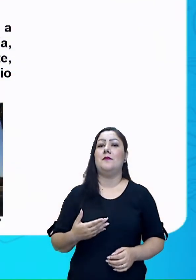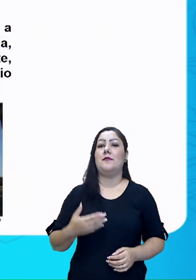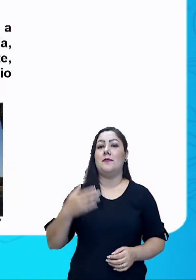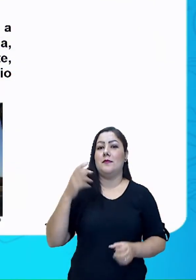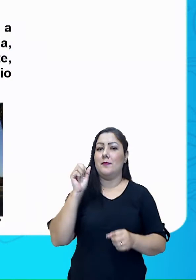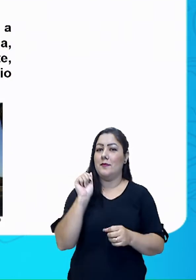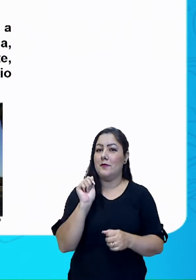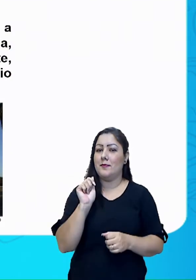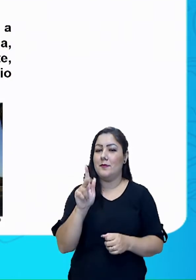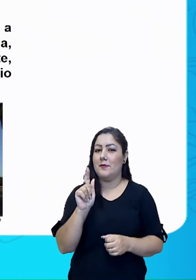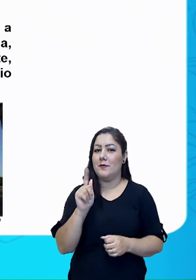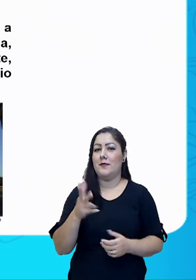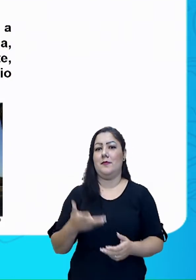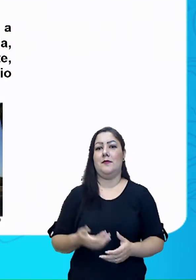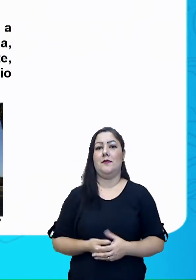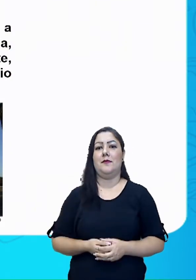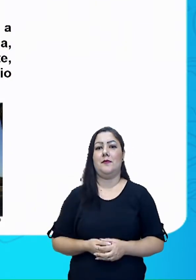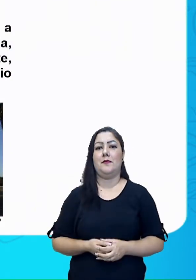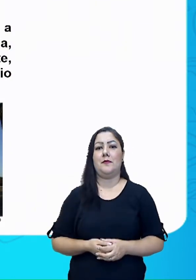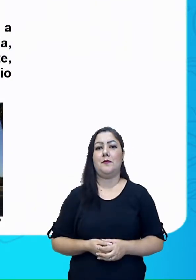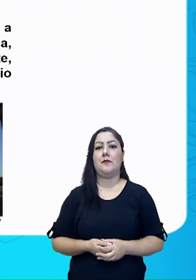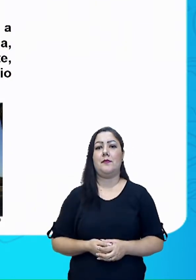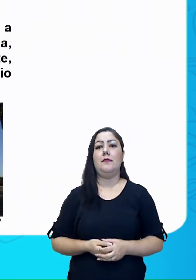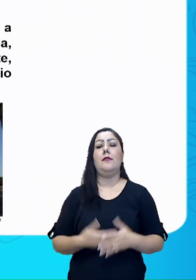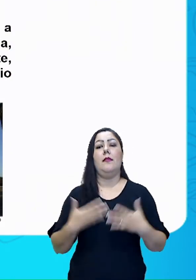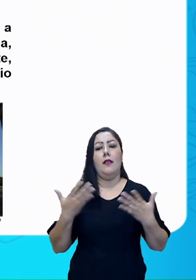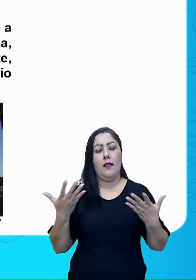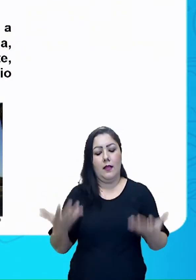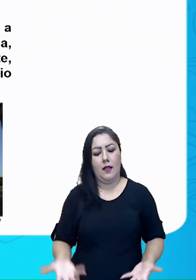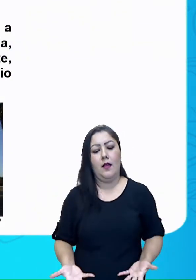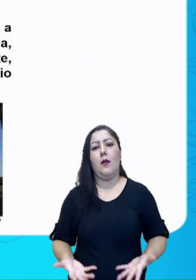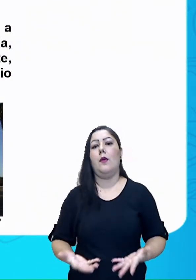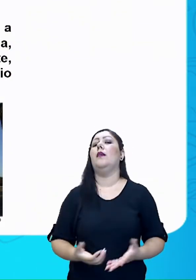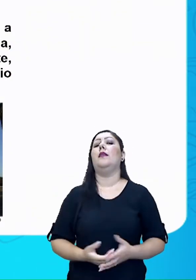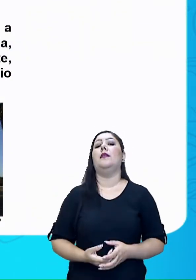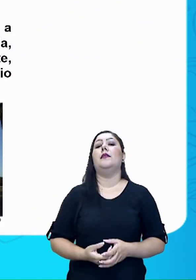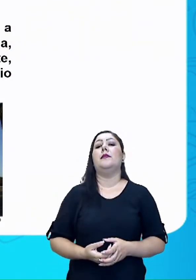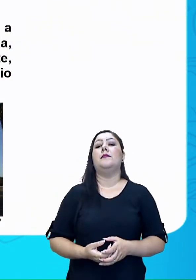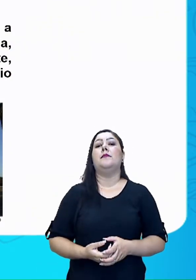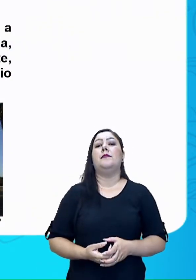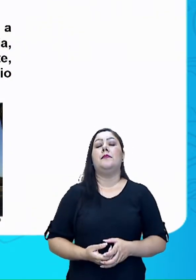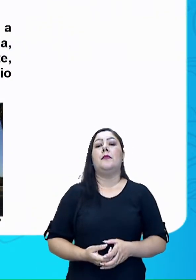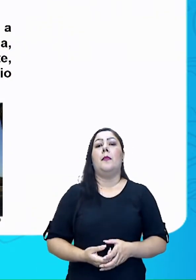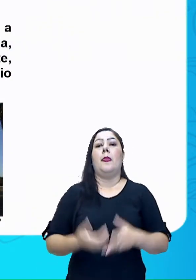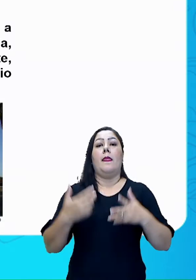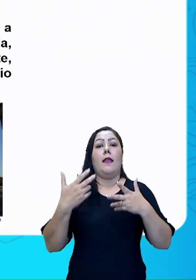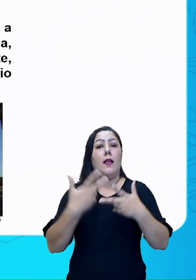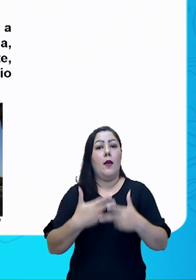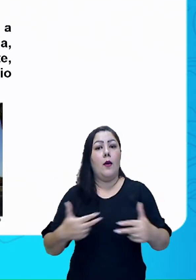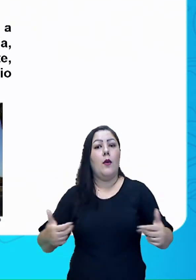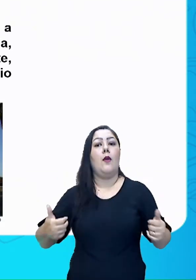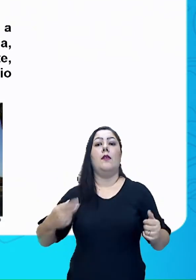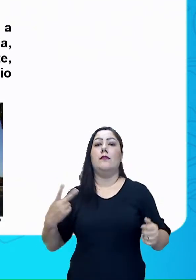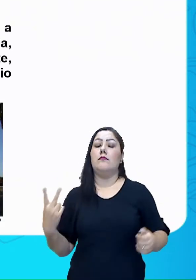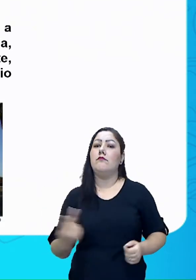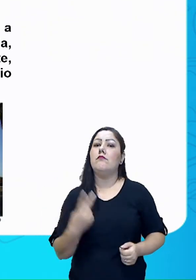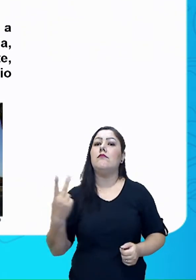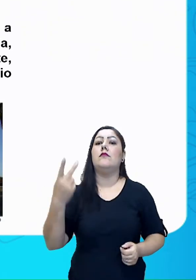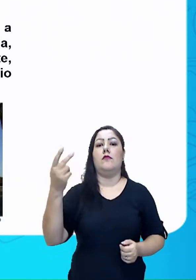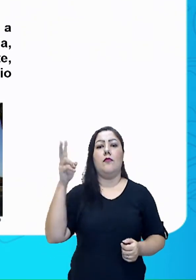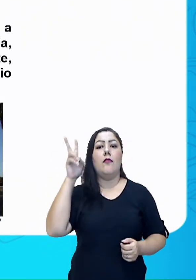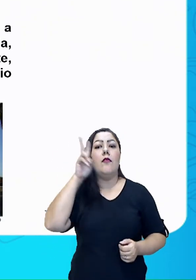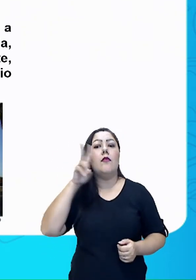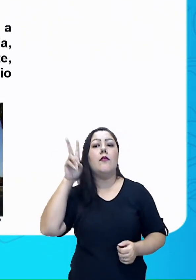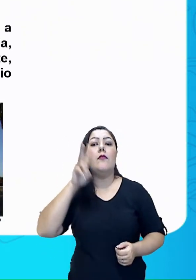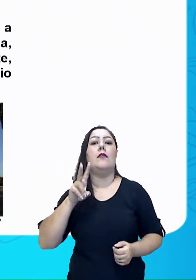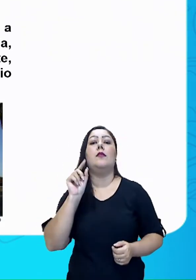vamos continuar a leitura comigo. É o conjunto de bens que contam a história de uma geração por meio